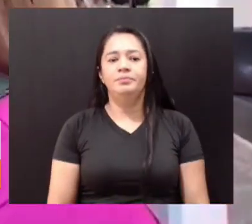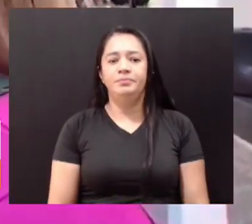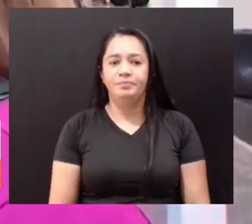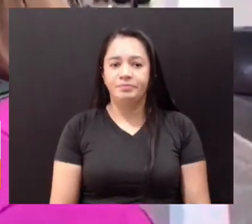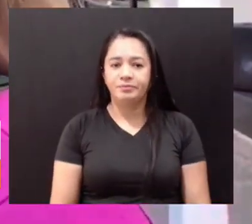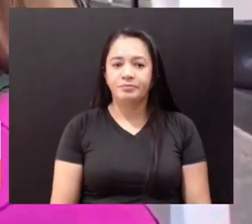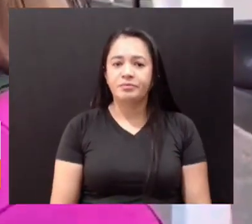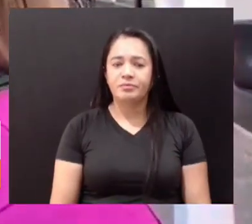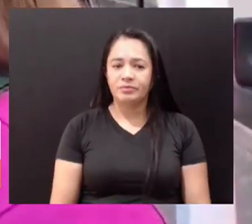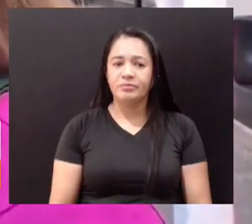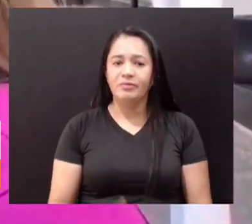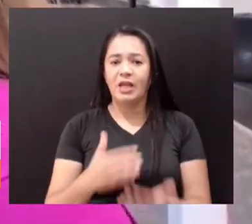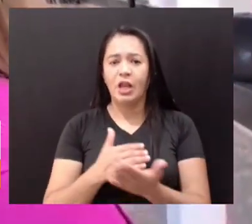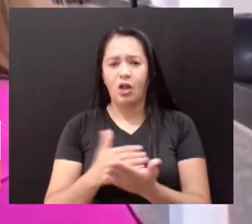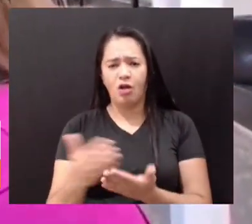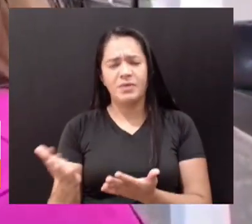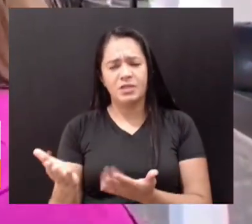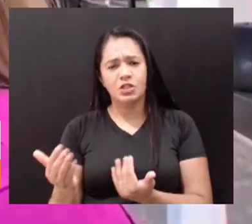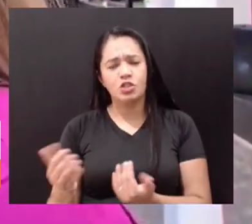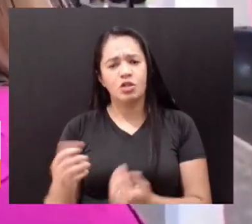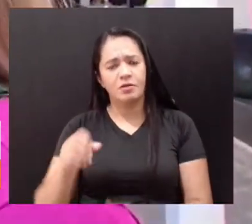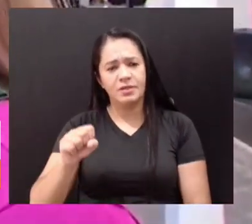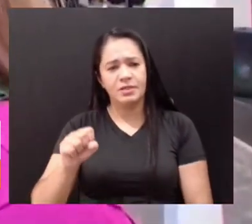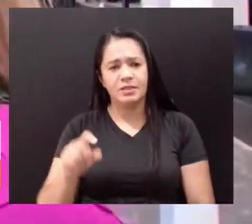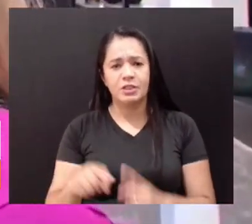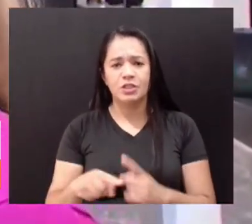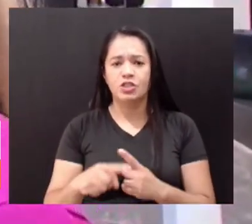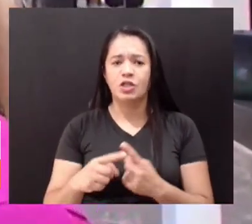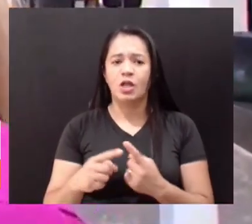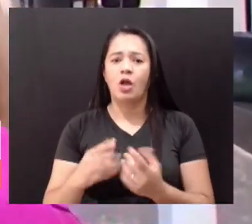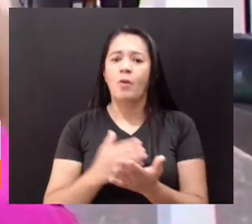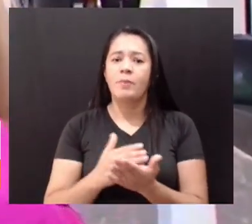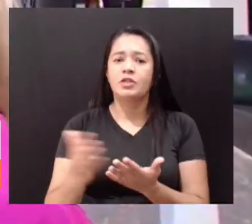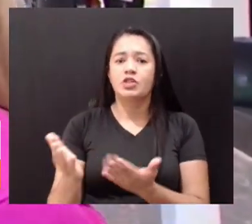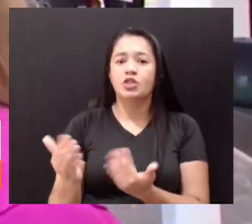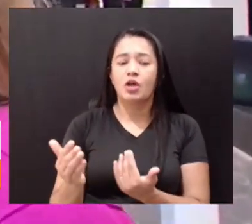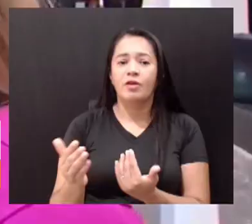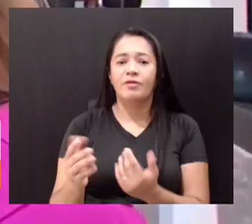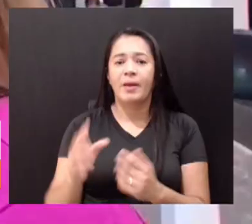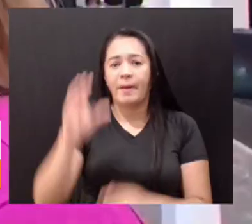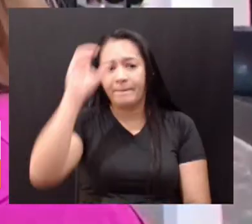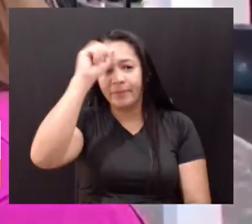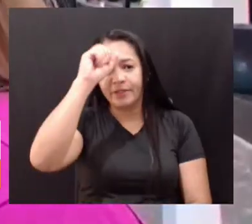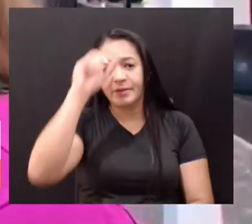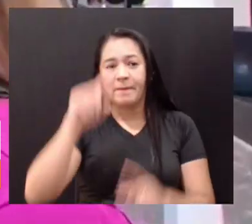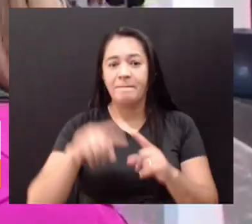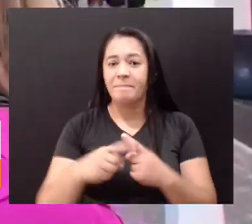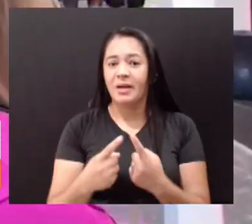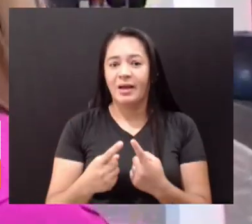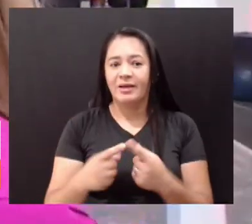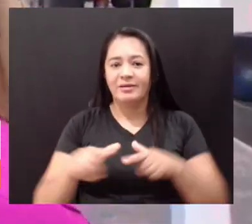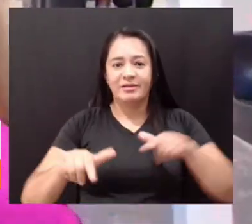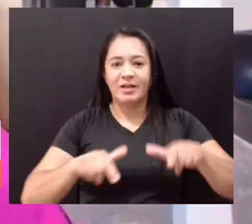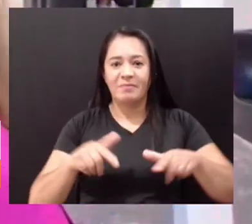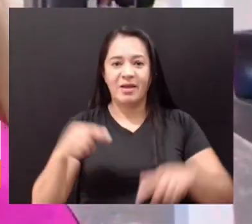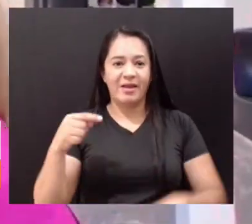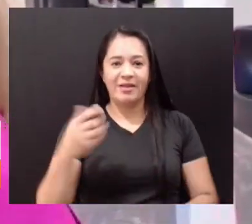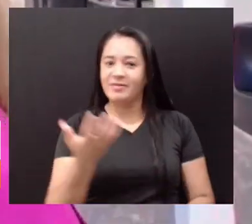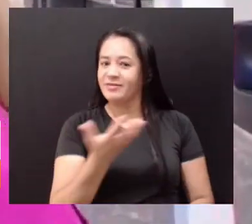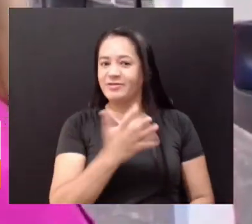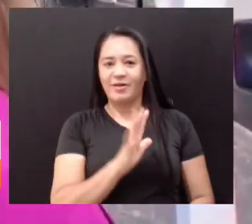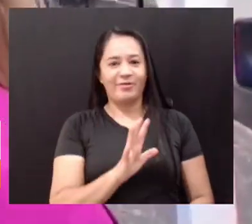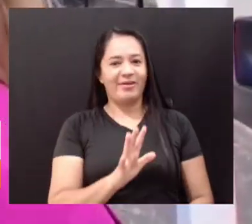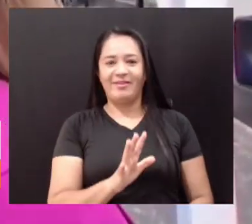trabalho, começou um monte de jovem aprendiz, mas não que eles estão querendo muito trabalho. Não tem muito interesse da